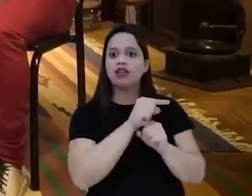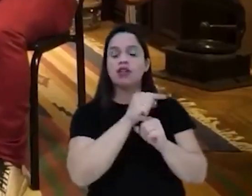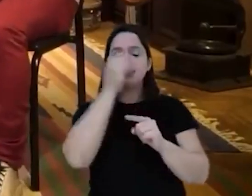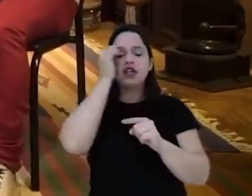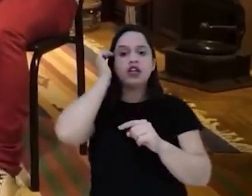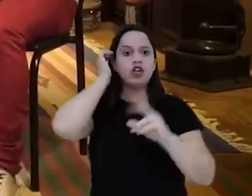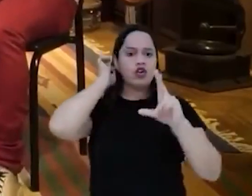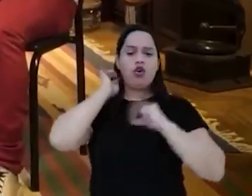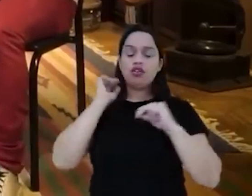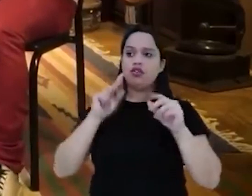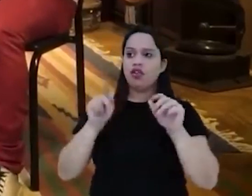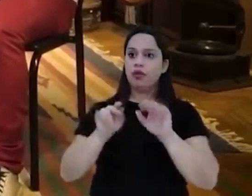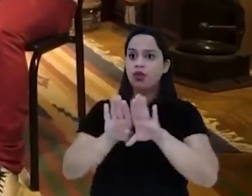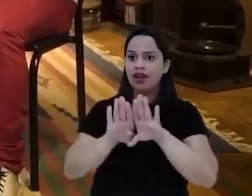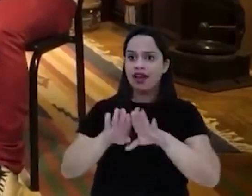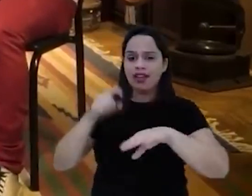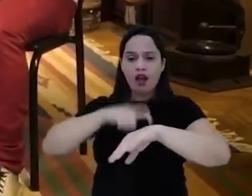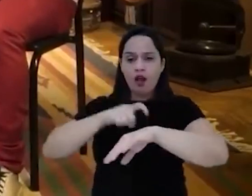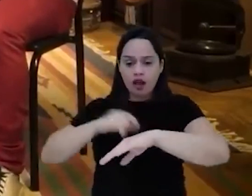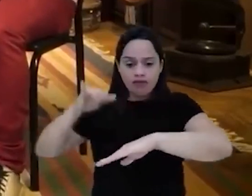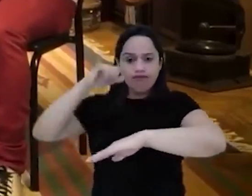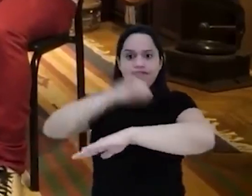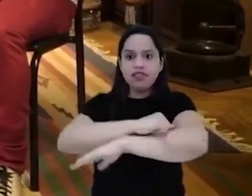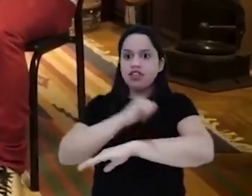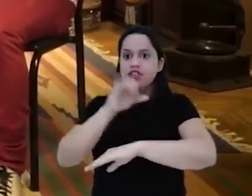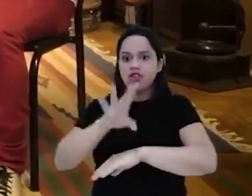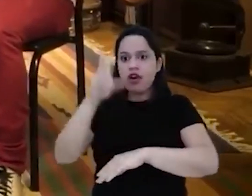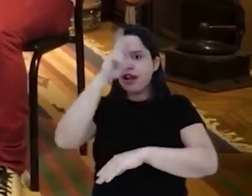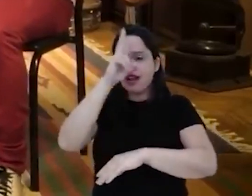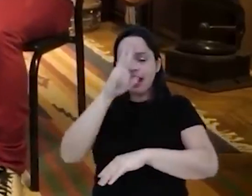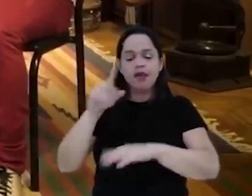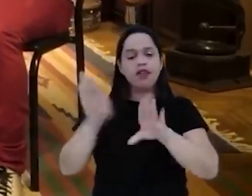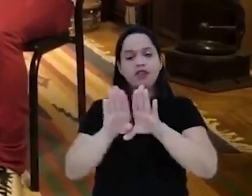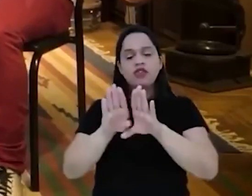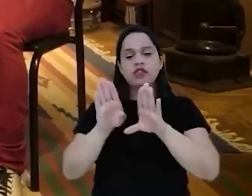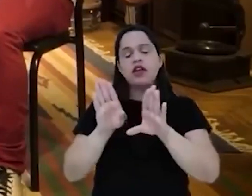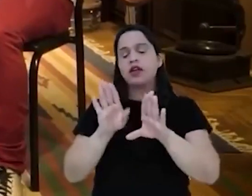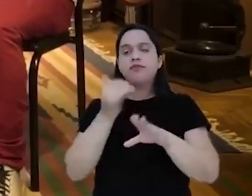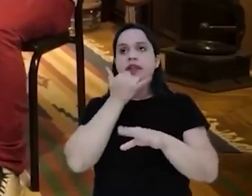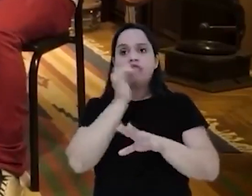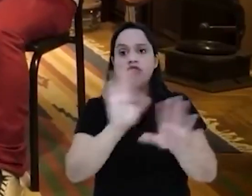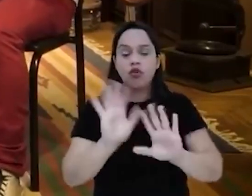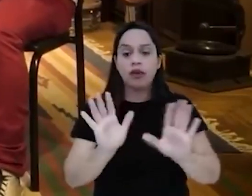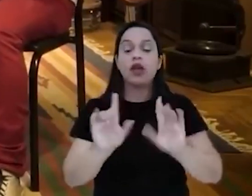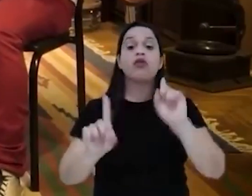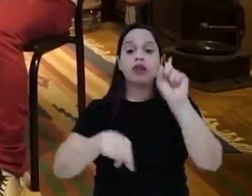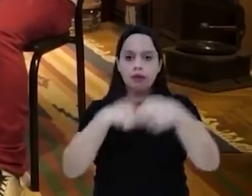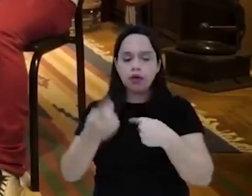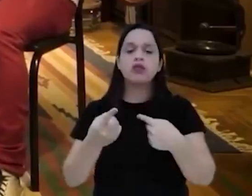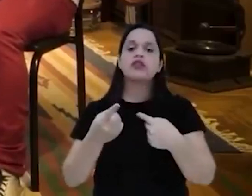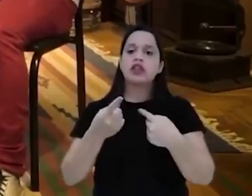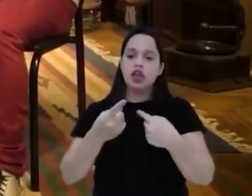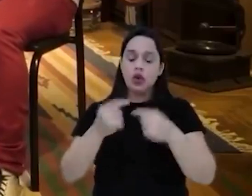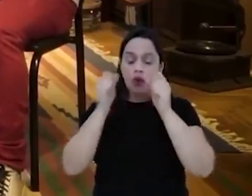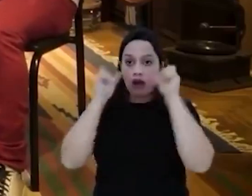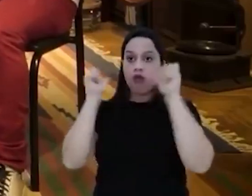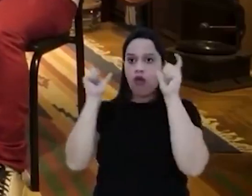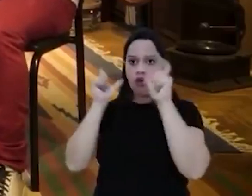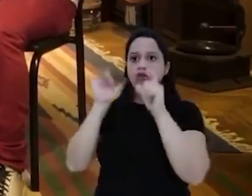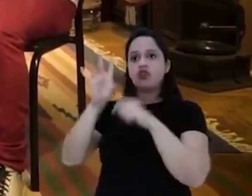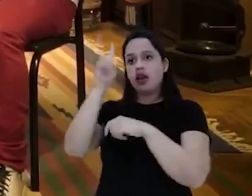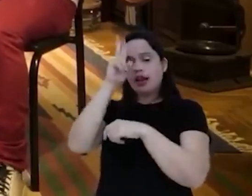achei no tanto Espera aí é que você falou para mim assim que na hora que bater um acidente Você só se lembrou de você em coma desculpa agora eu acordo como A